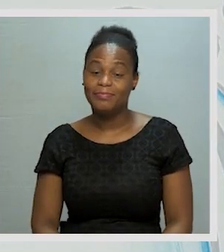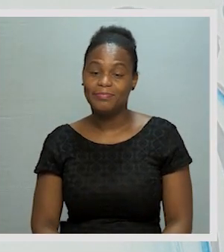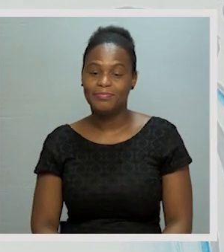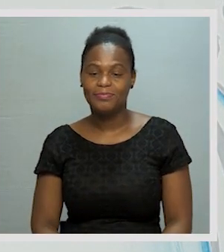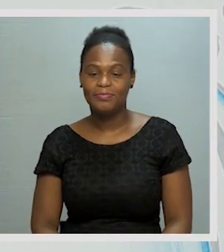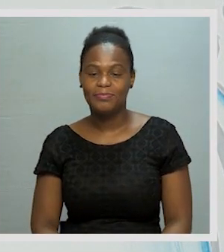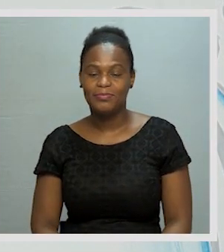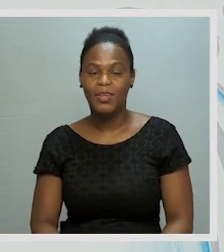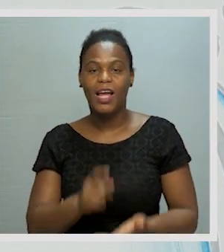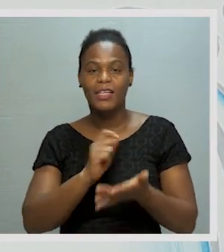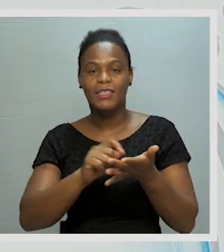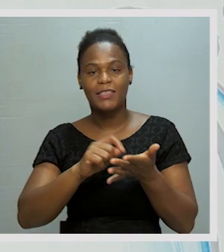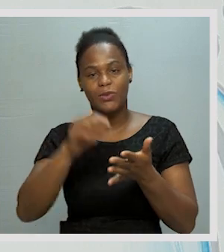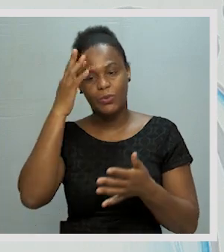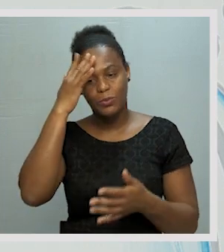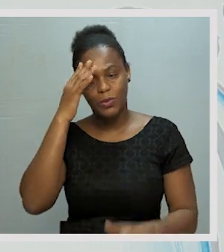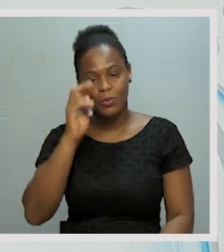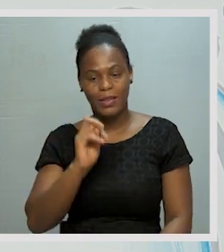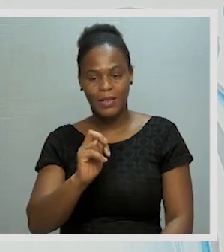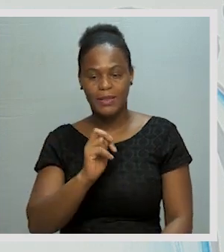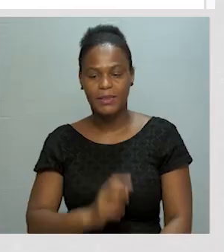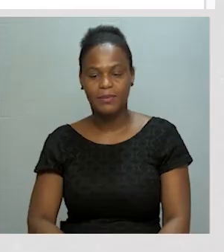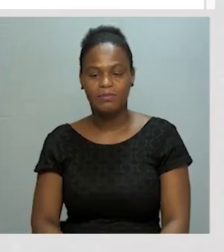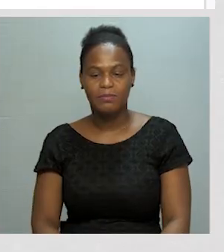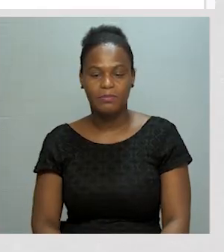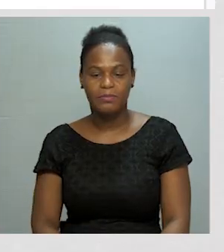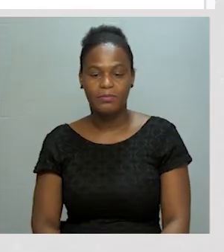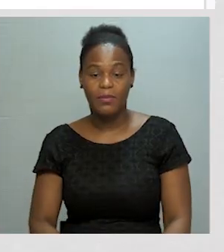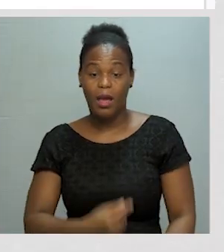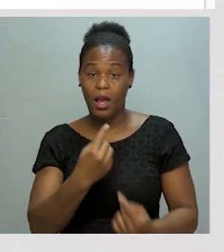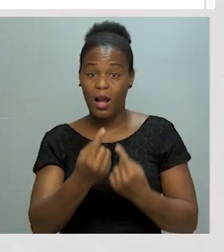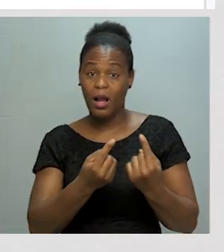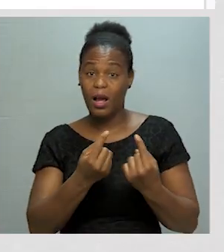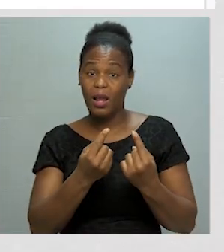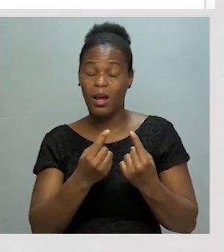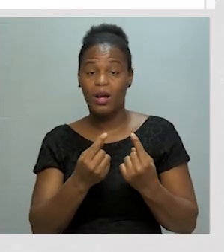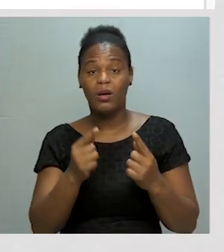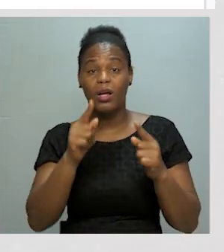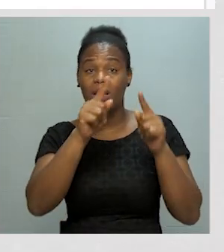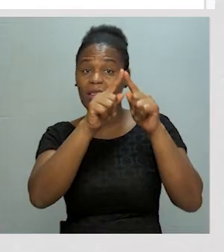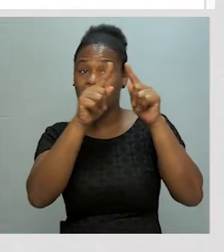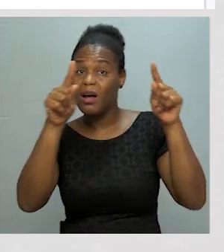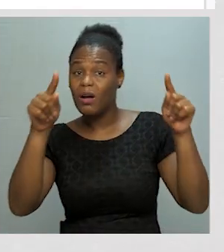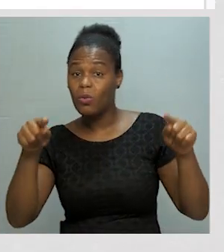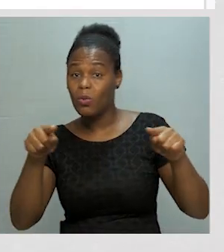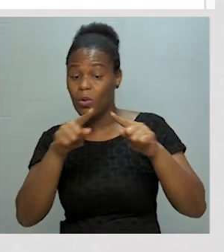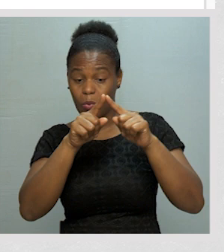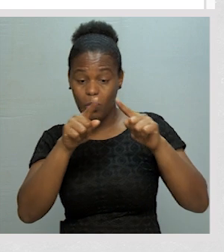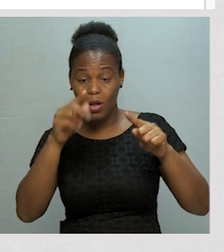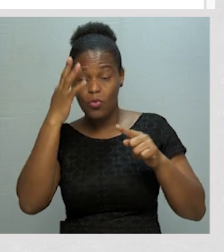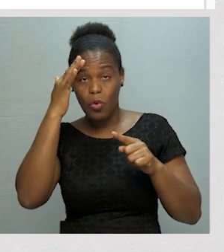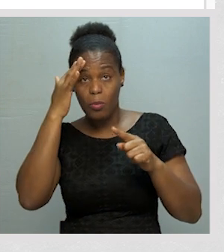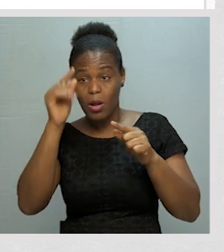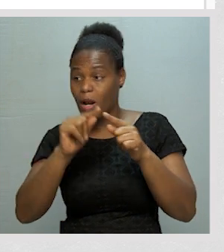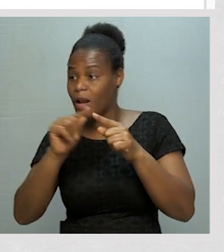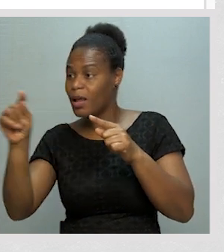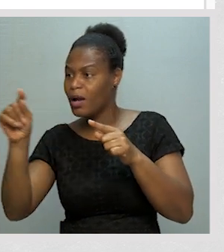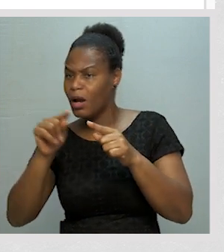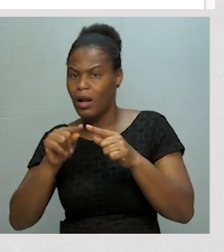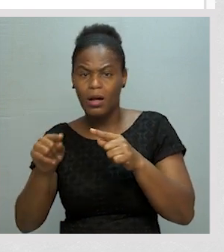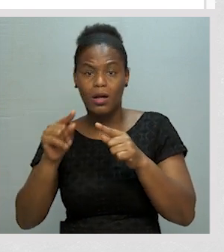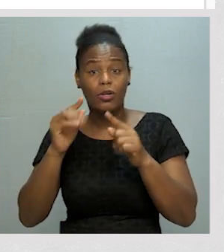vai ser transportado para a ordem das dezenas. Então, 1 mais 6, 7. 7 mais